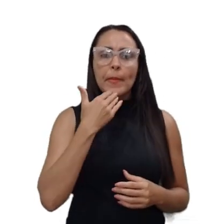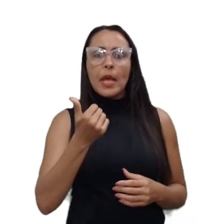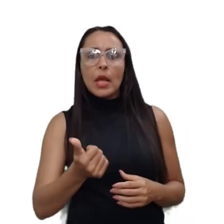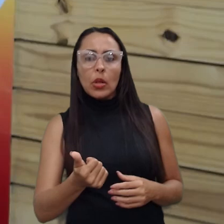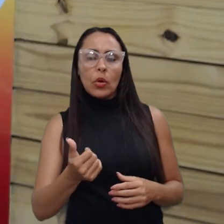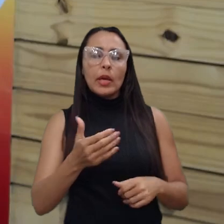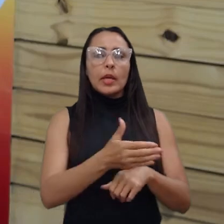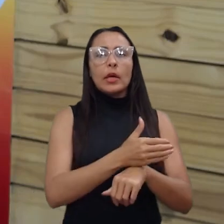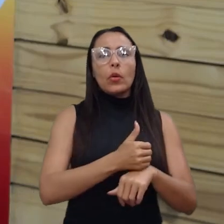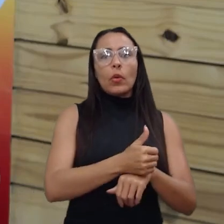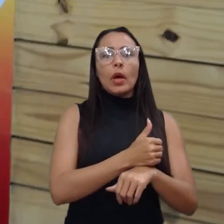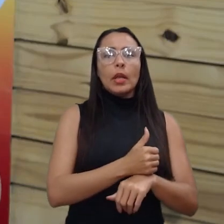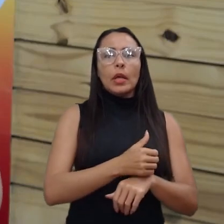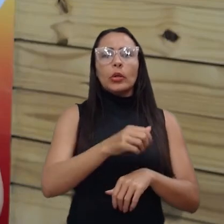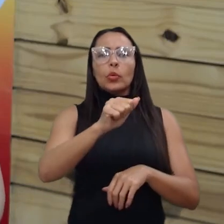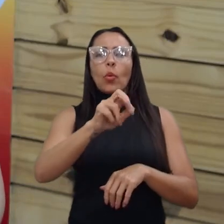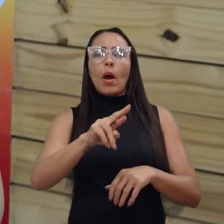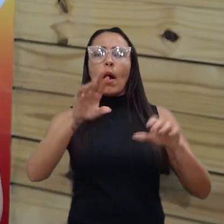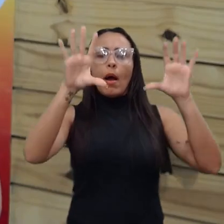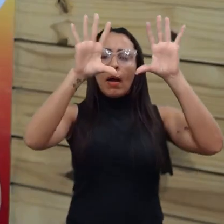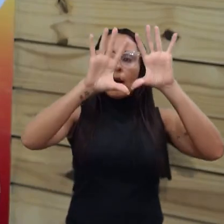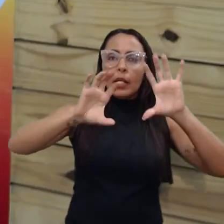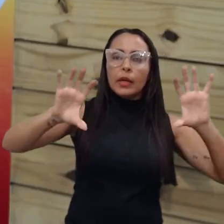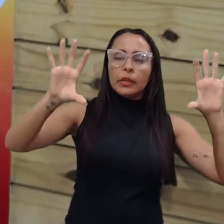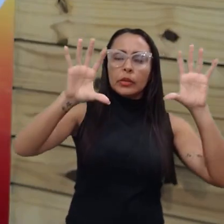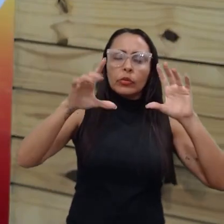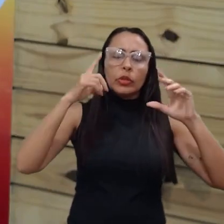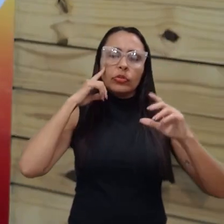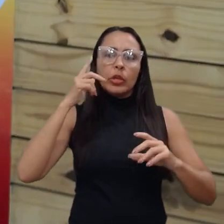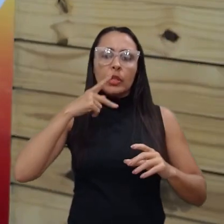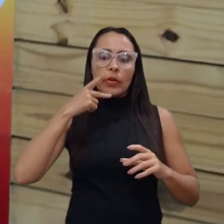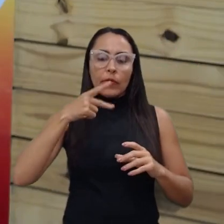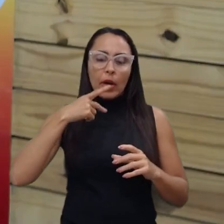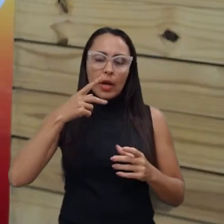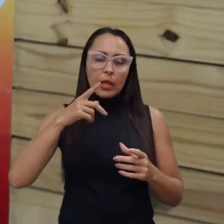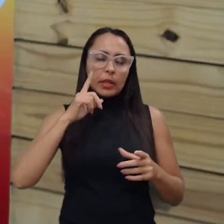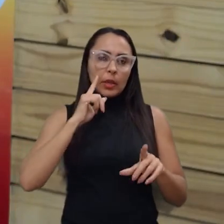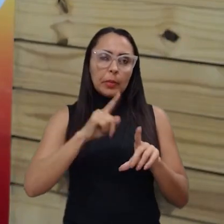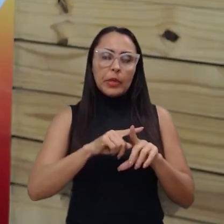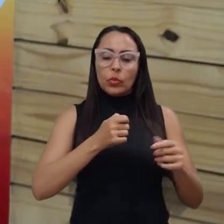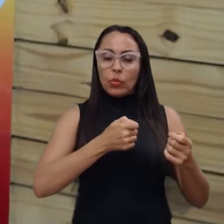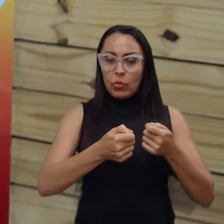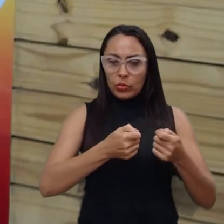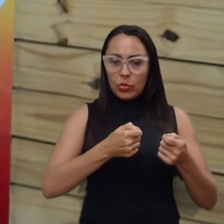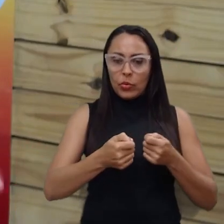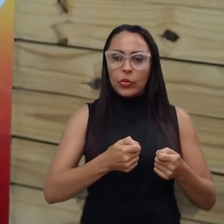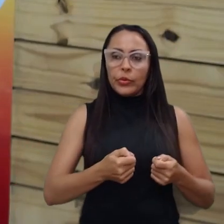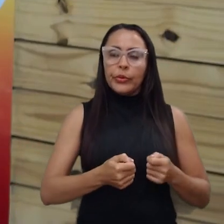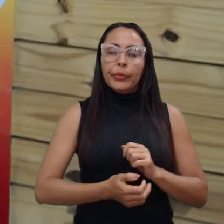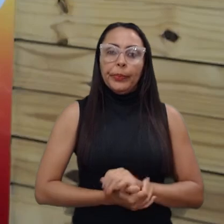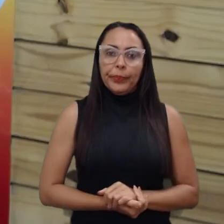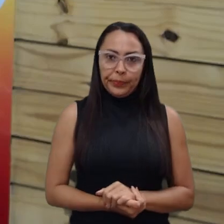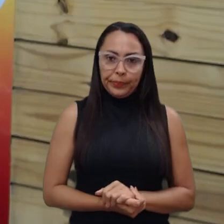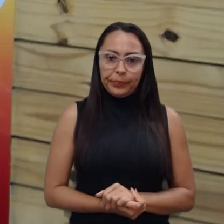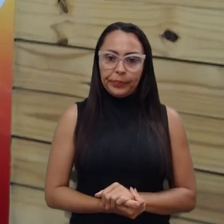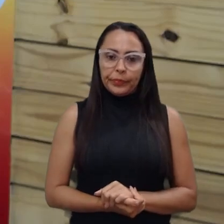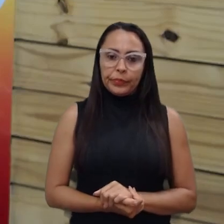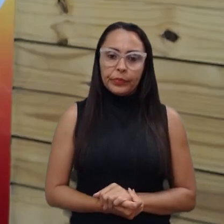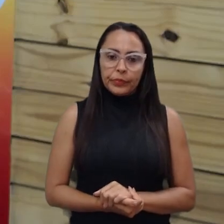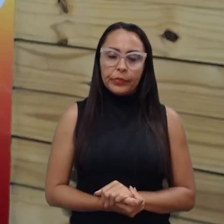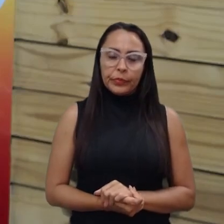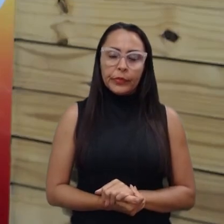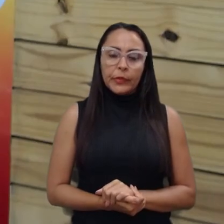ar. Quando a gente fala de controle de efluentes, ou seja, os dejetos